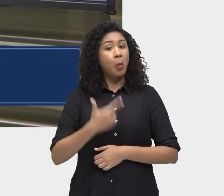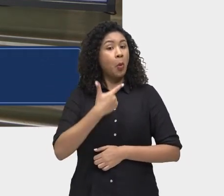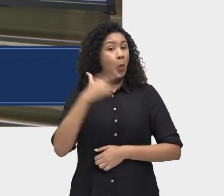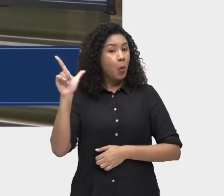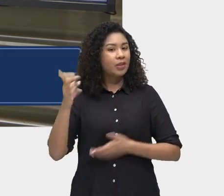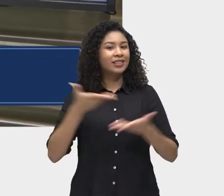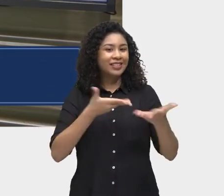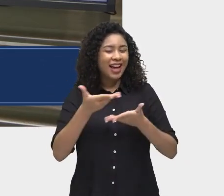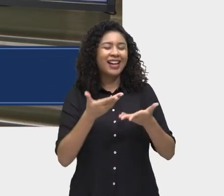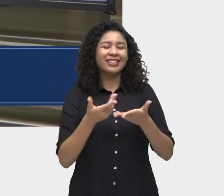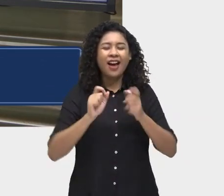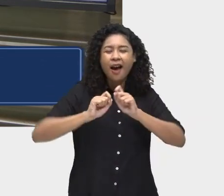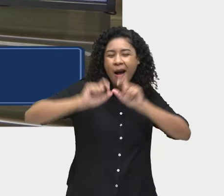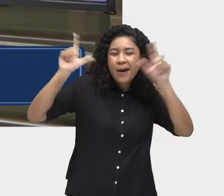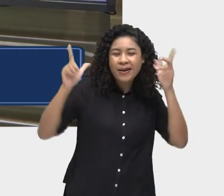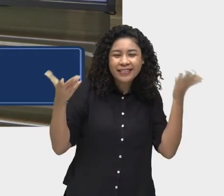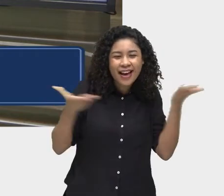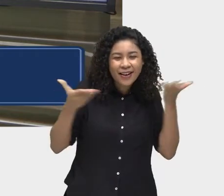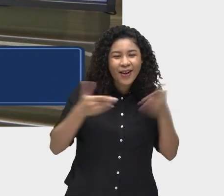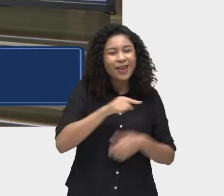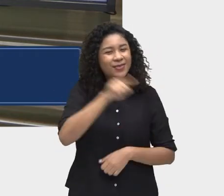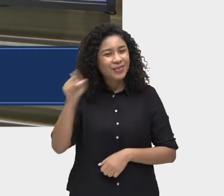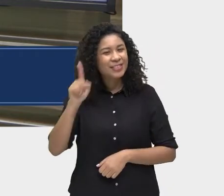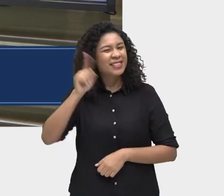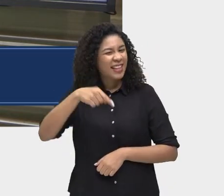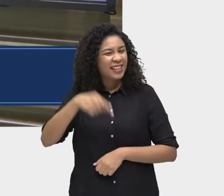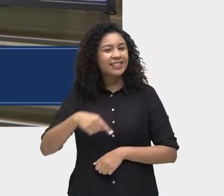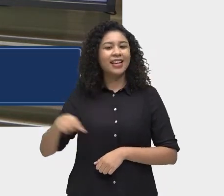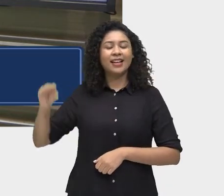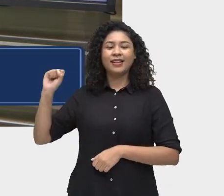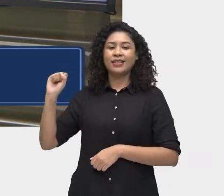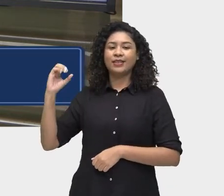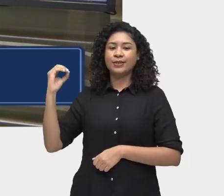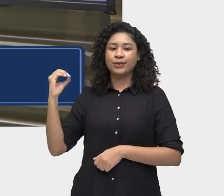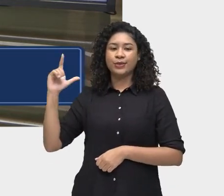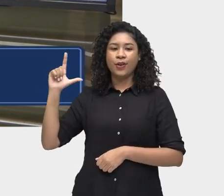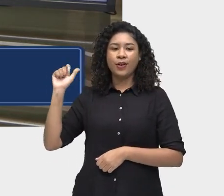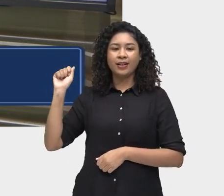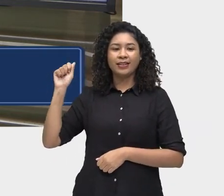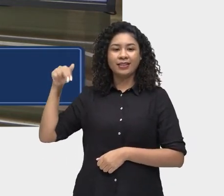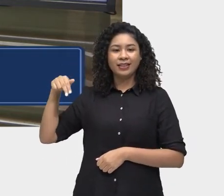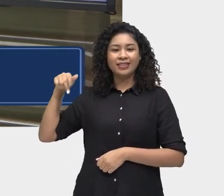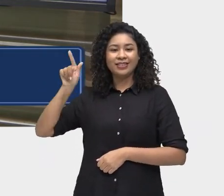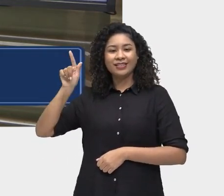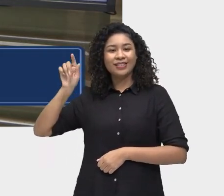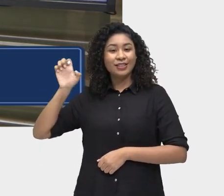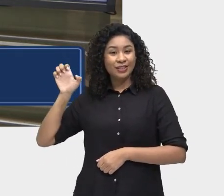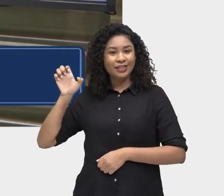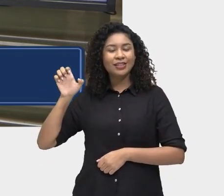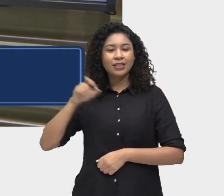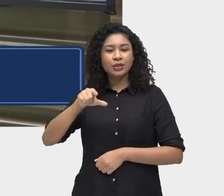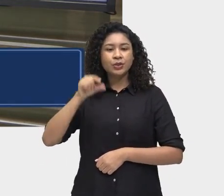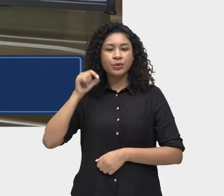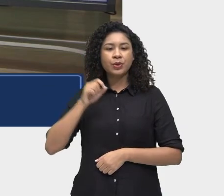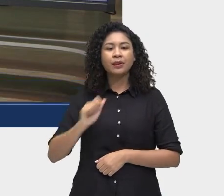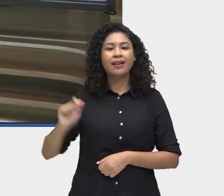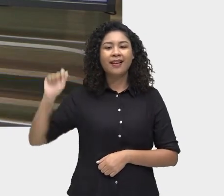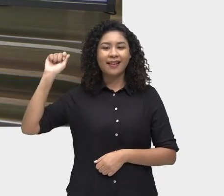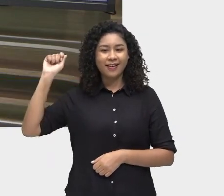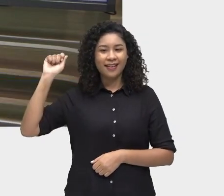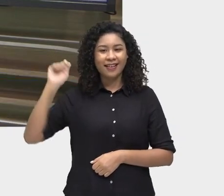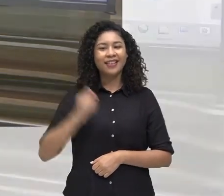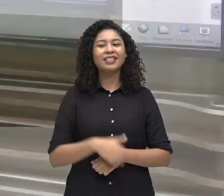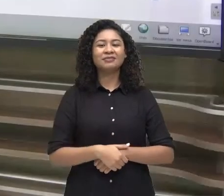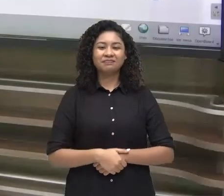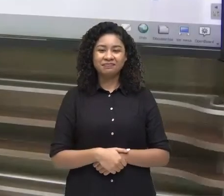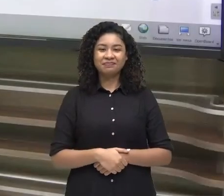o pessoal tá acordando agora, a Solange mandou aí pra gente, Solange, né? Mandou aí letra A. Muito bem,